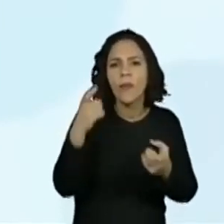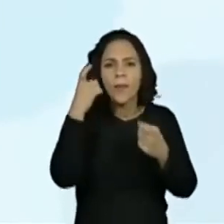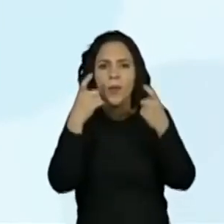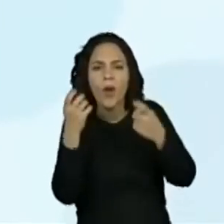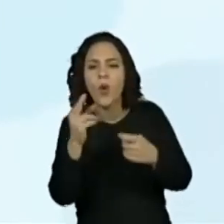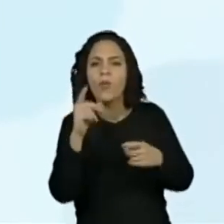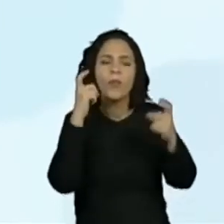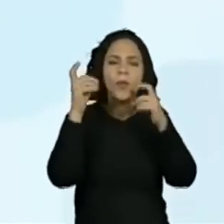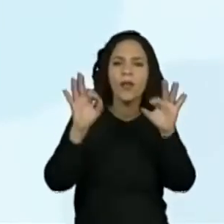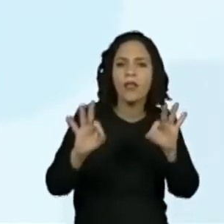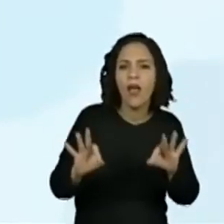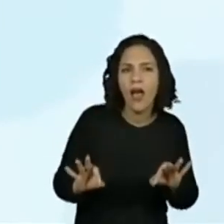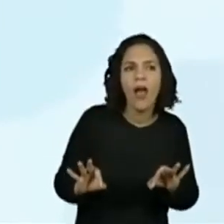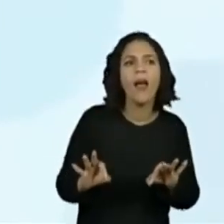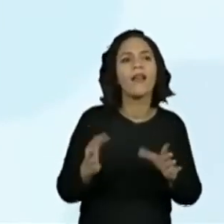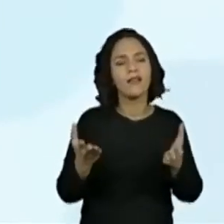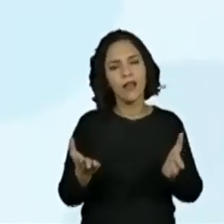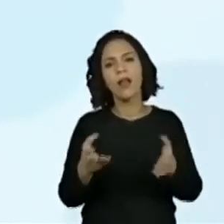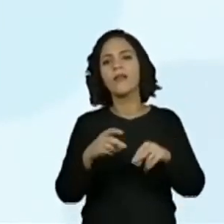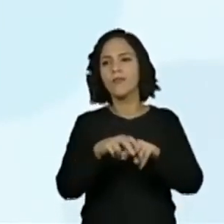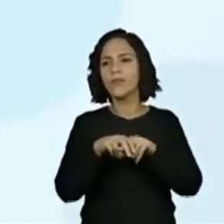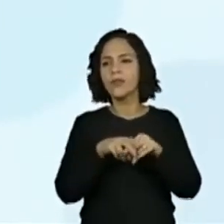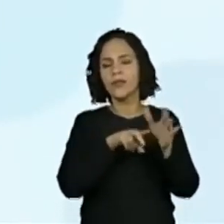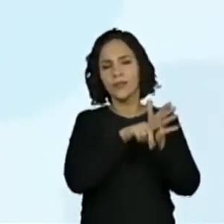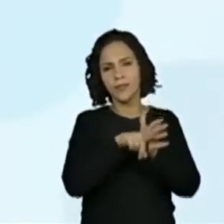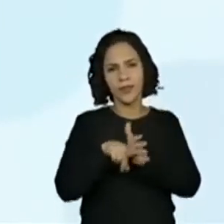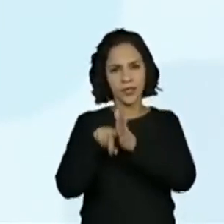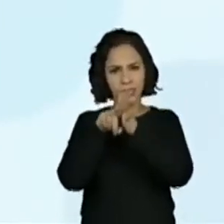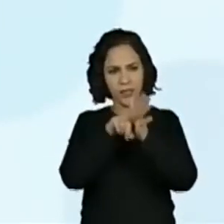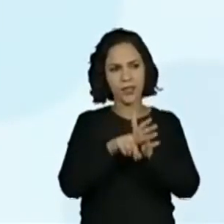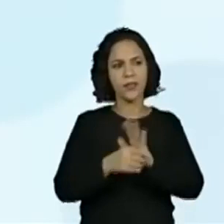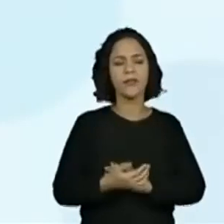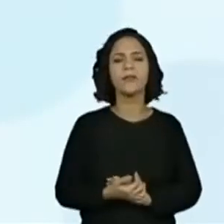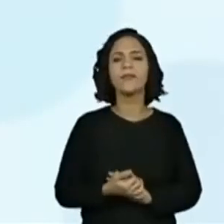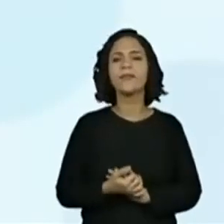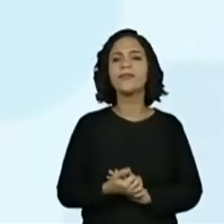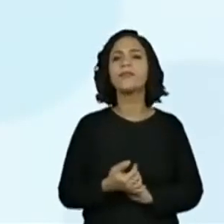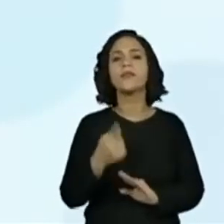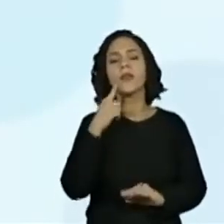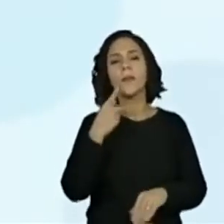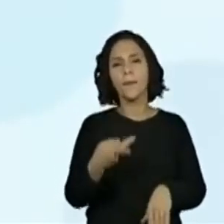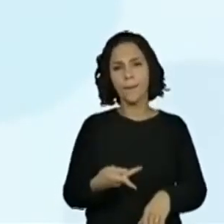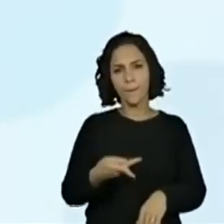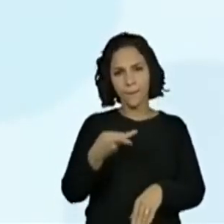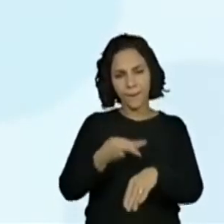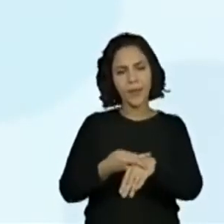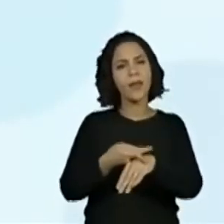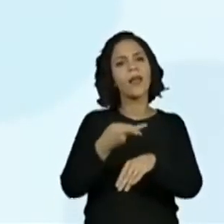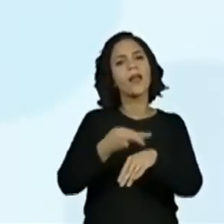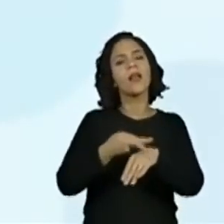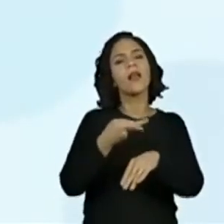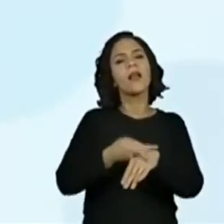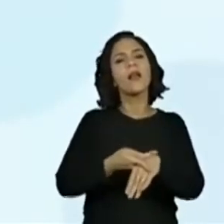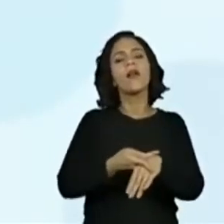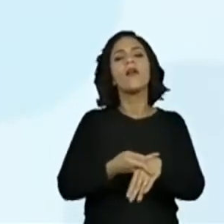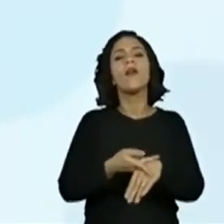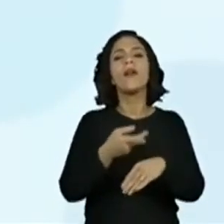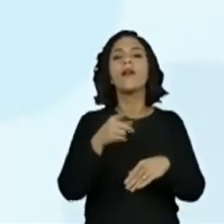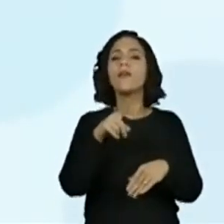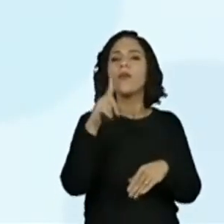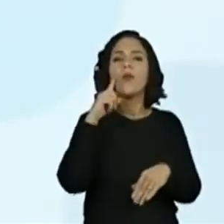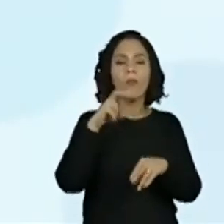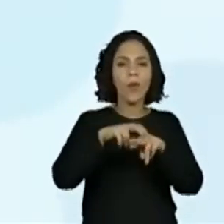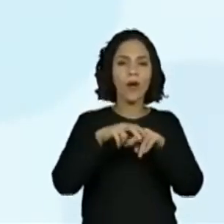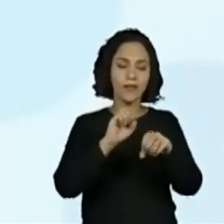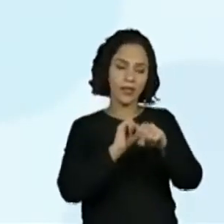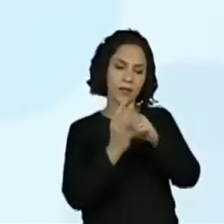chegaram a essa conclusão por meio da pesquisa. E o fato da premiação, o comunicado... Foi decorrente à